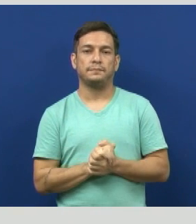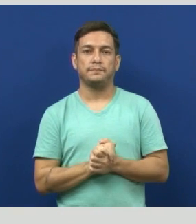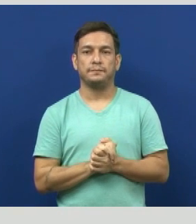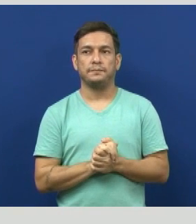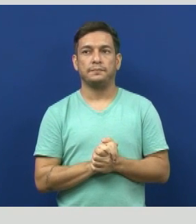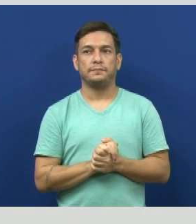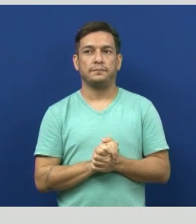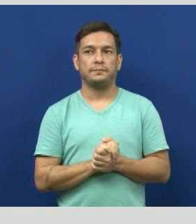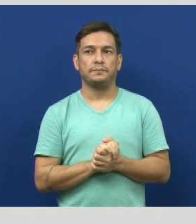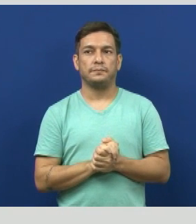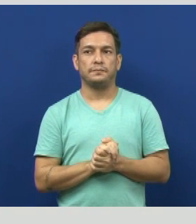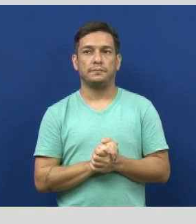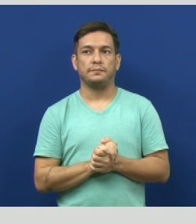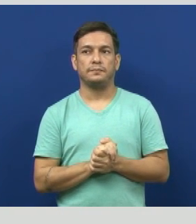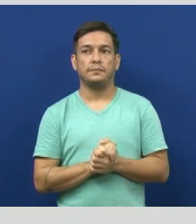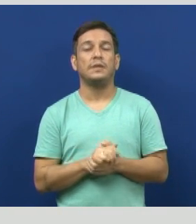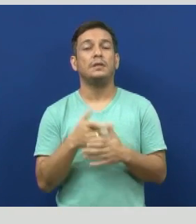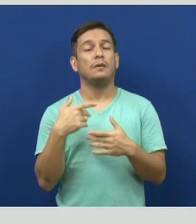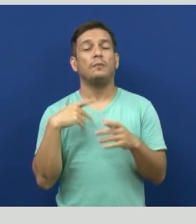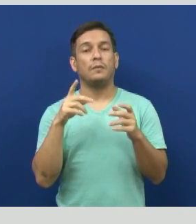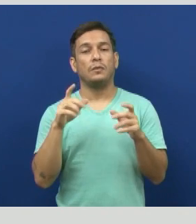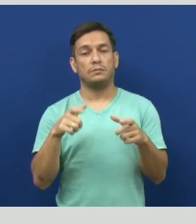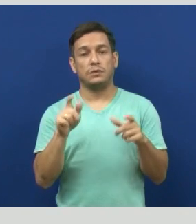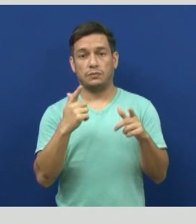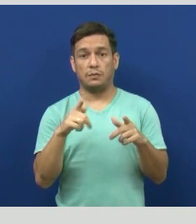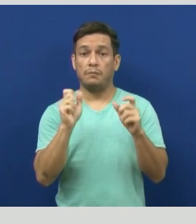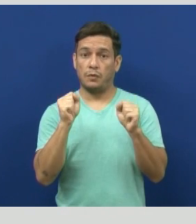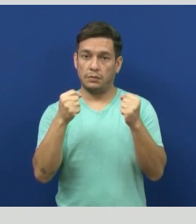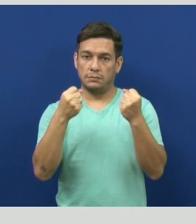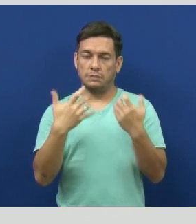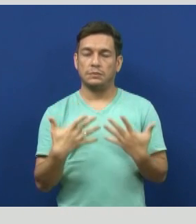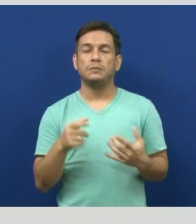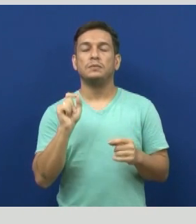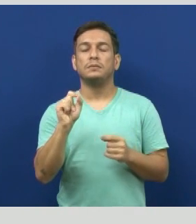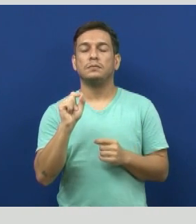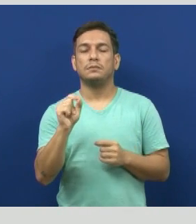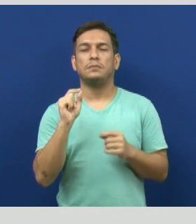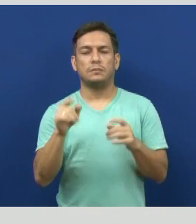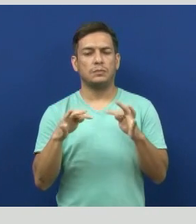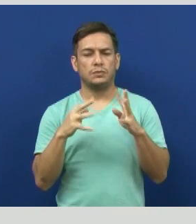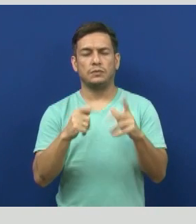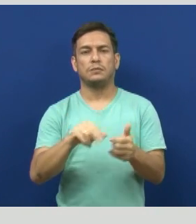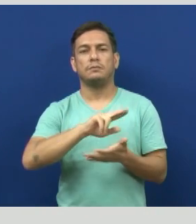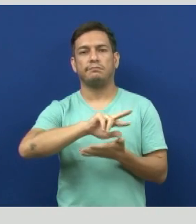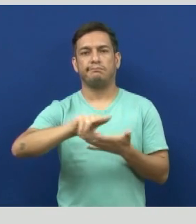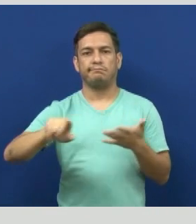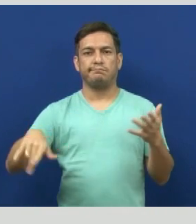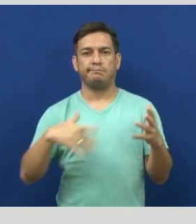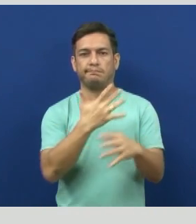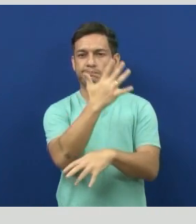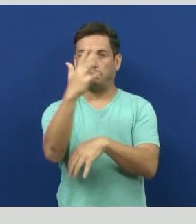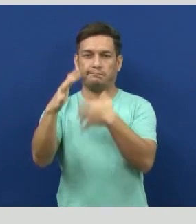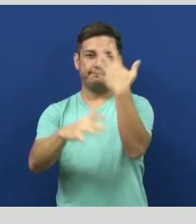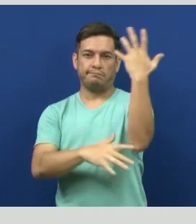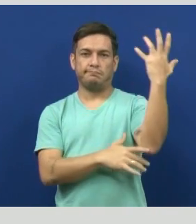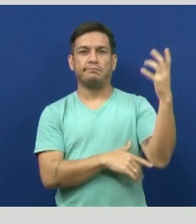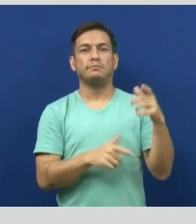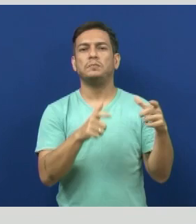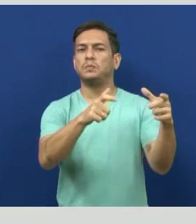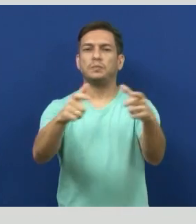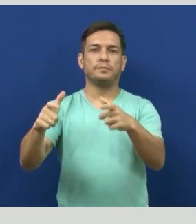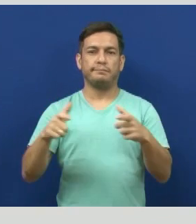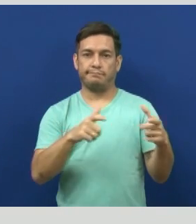O espaço geográfico pode ser definido por todas as diferentes paisagens que